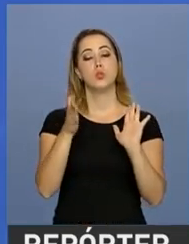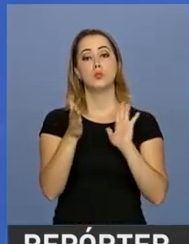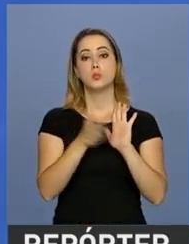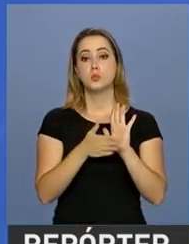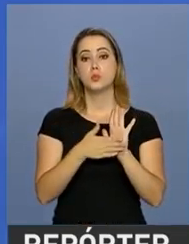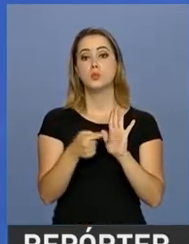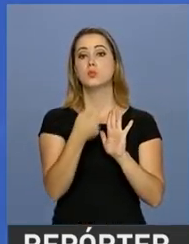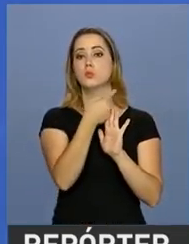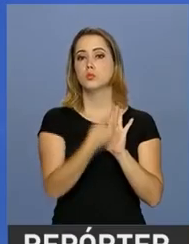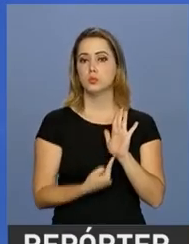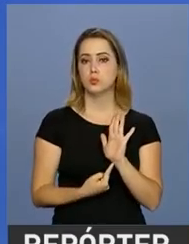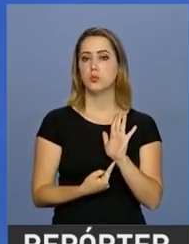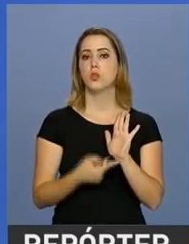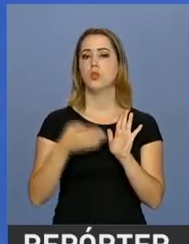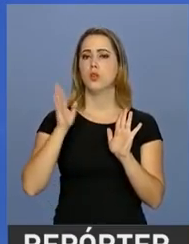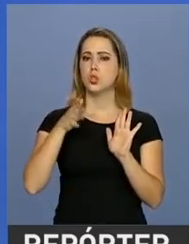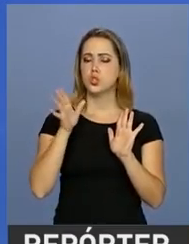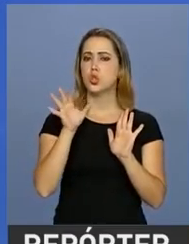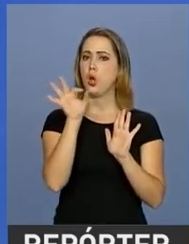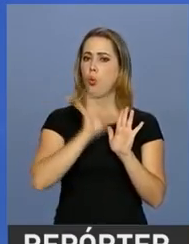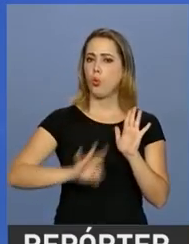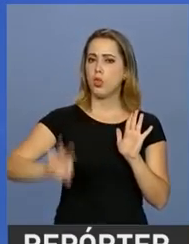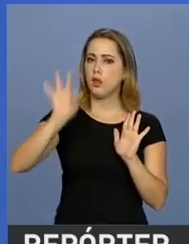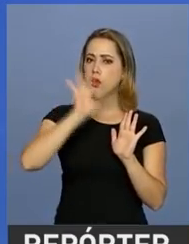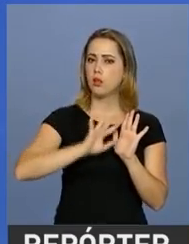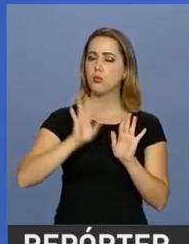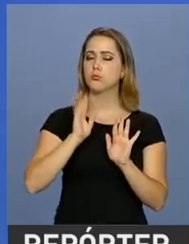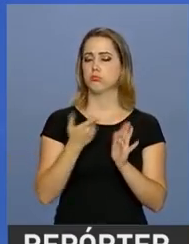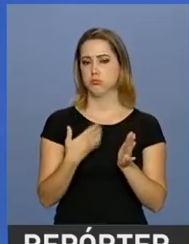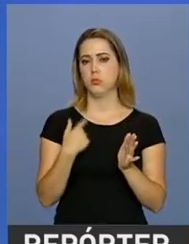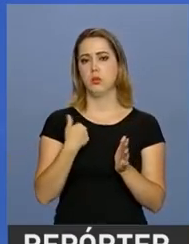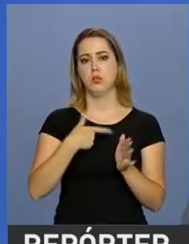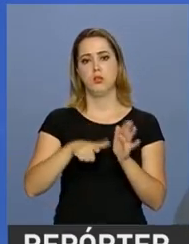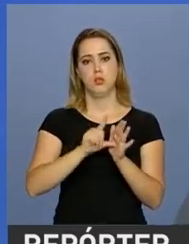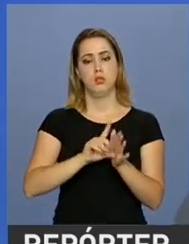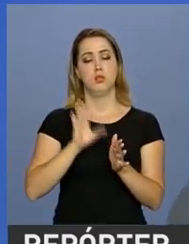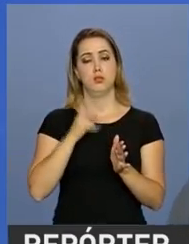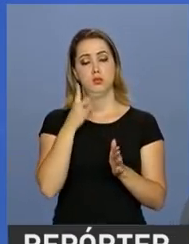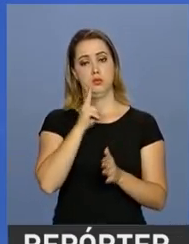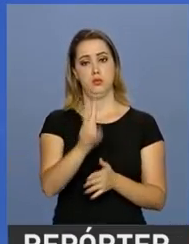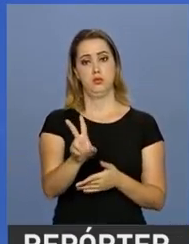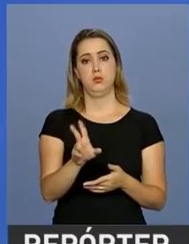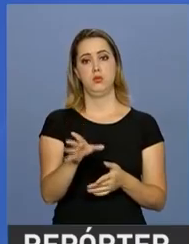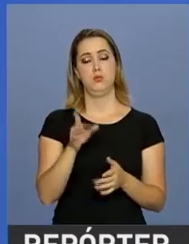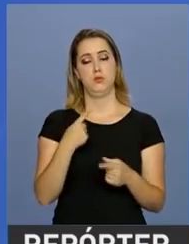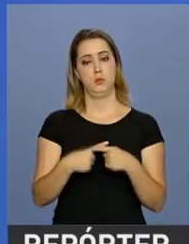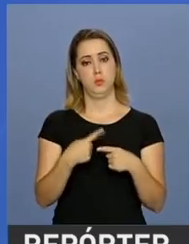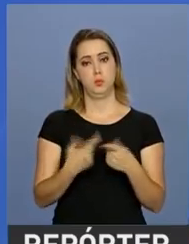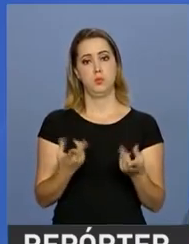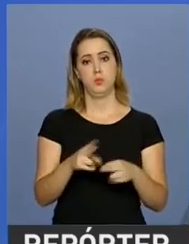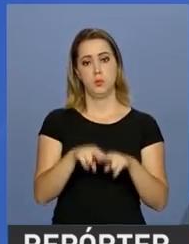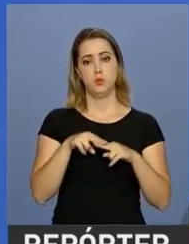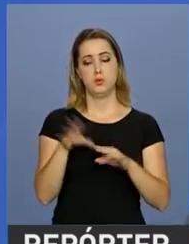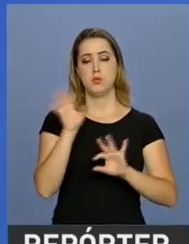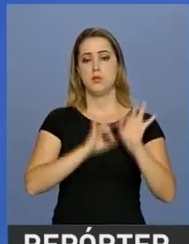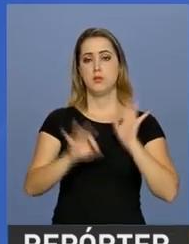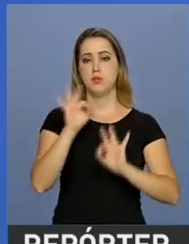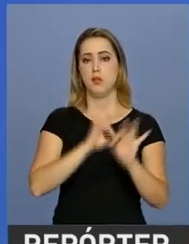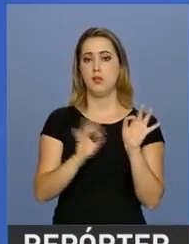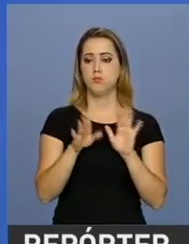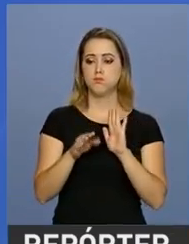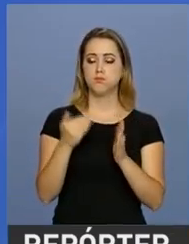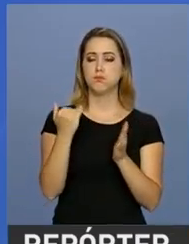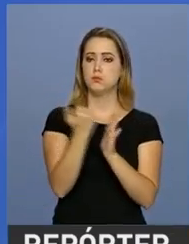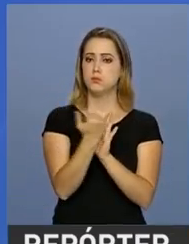previsto e esse foi um cuidado é que eu tomei por isso que a elaboração a elaboração foi sendo